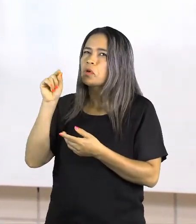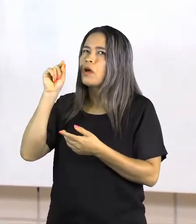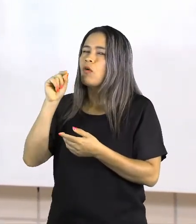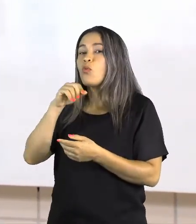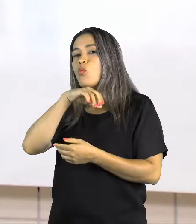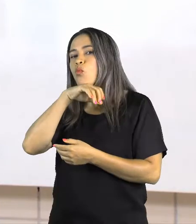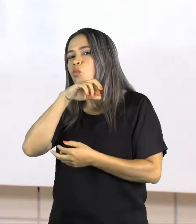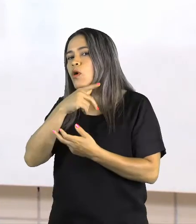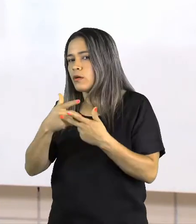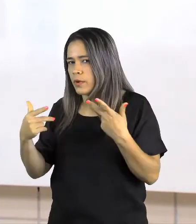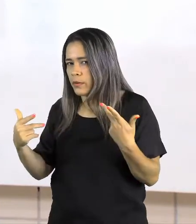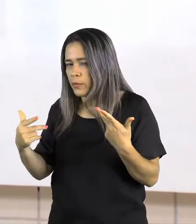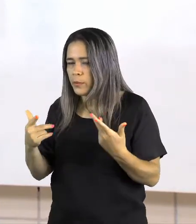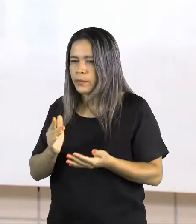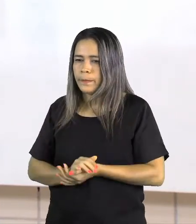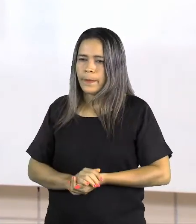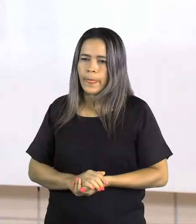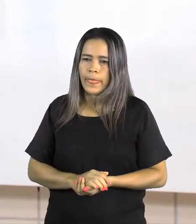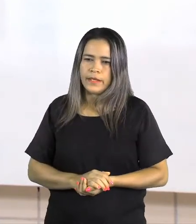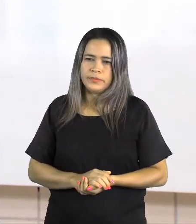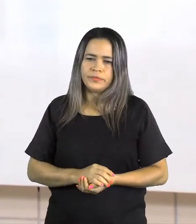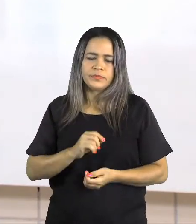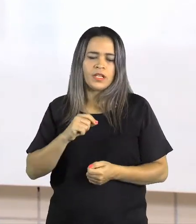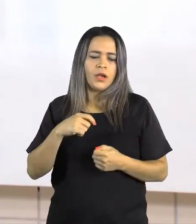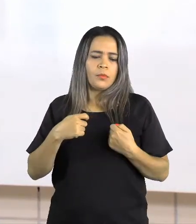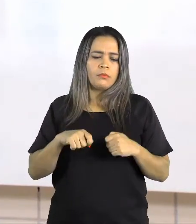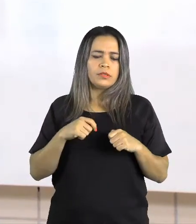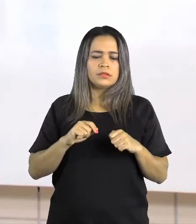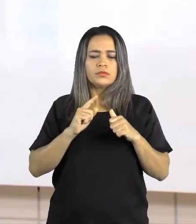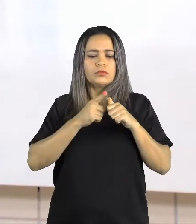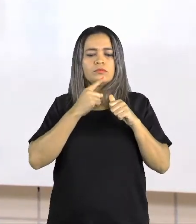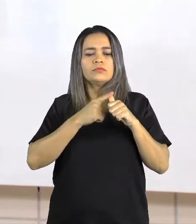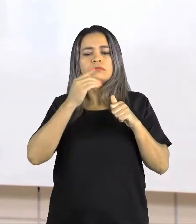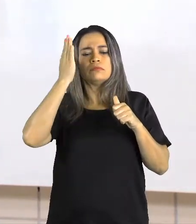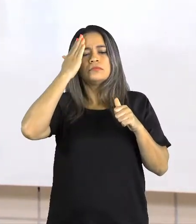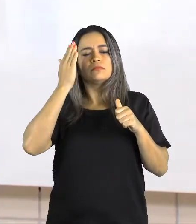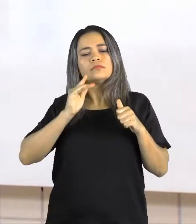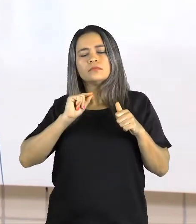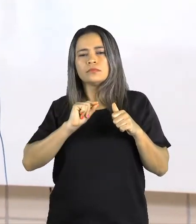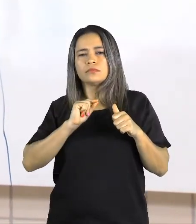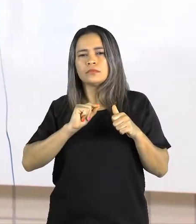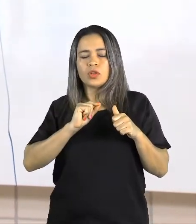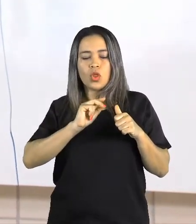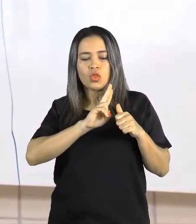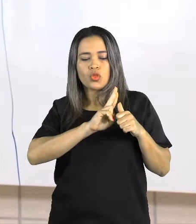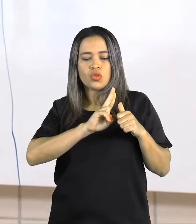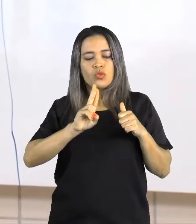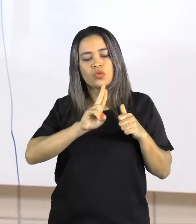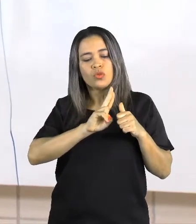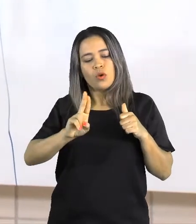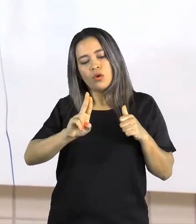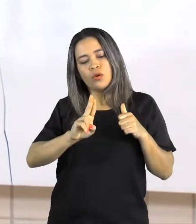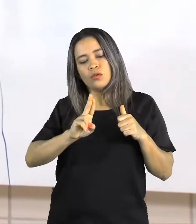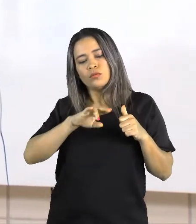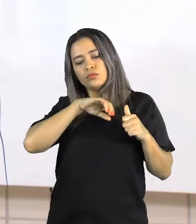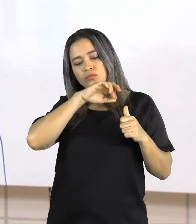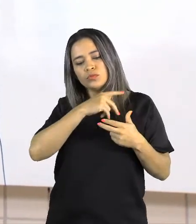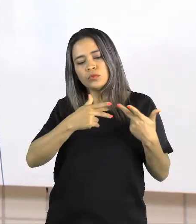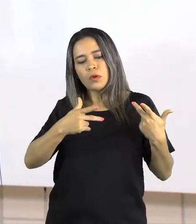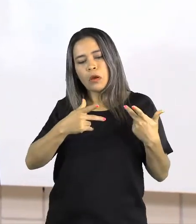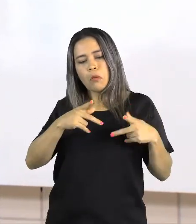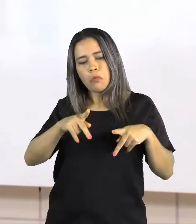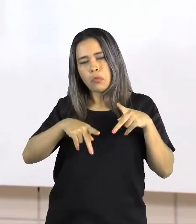certo? Então, o que eu preciso primeiro saber? O nome comum dele, que é o nome popular.